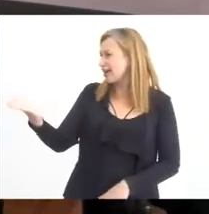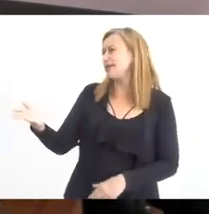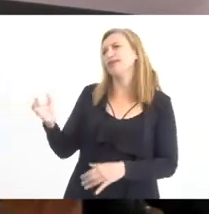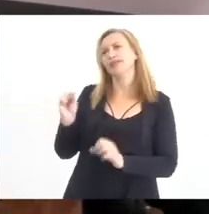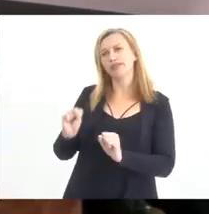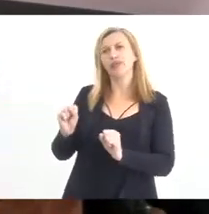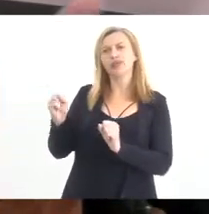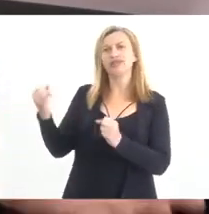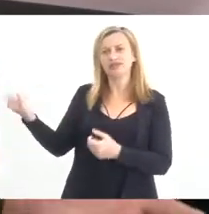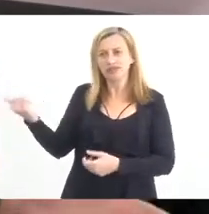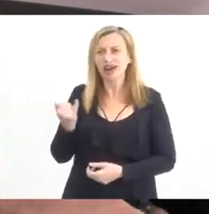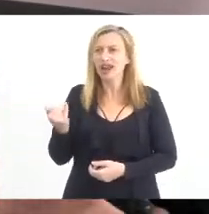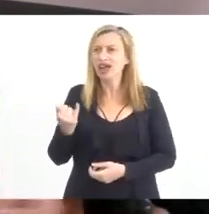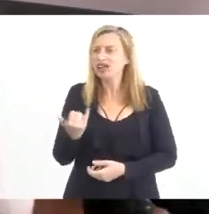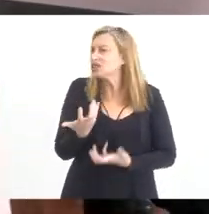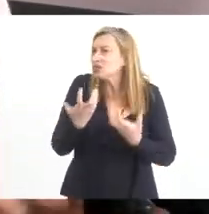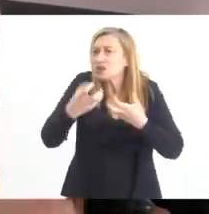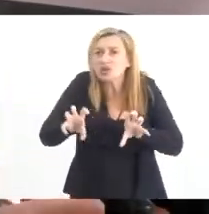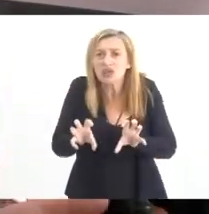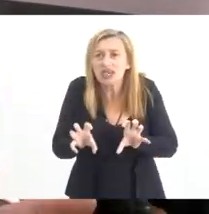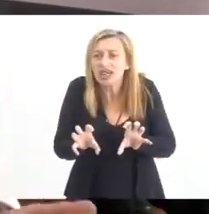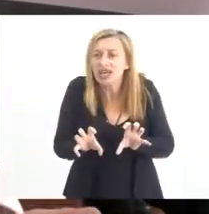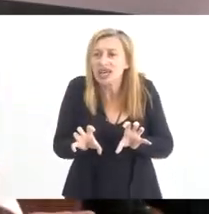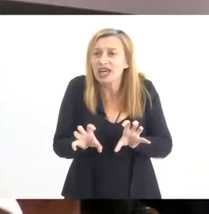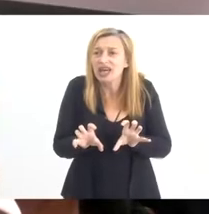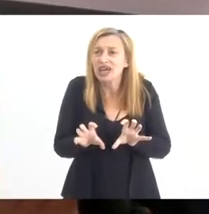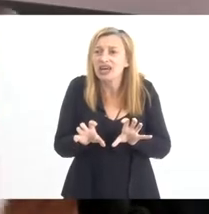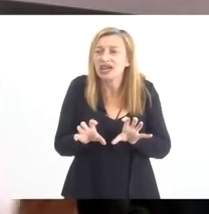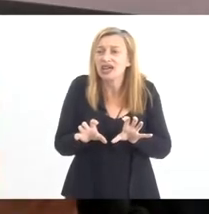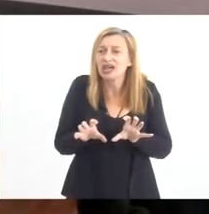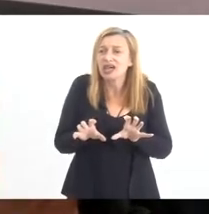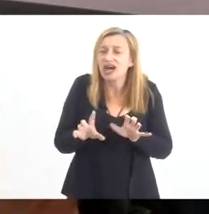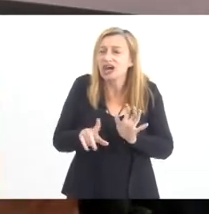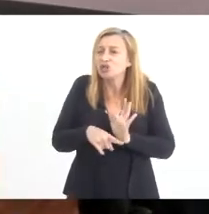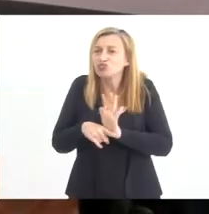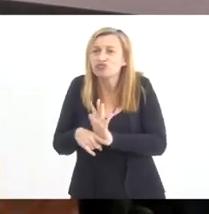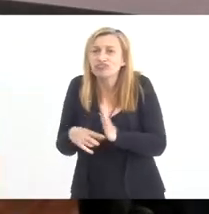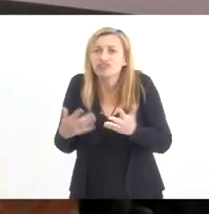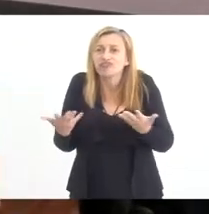confirmar, já não quer legitimar nem como